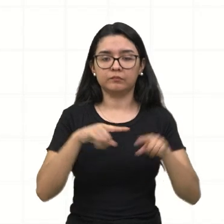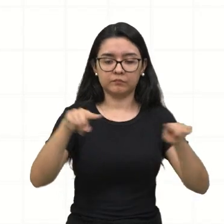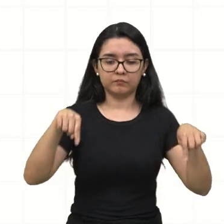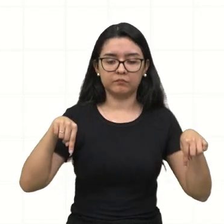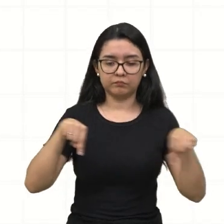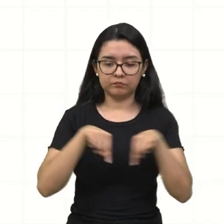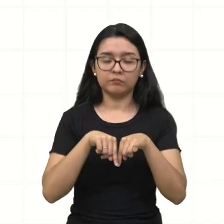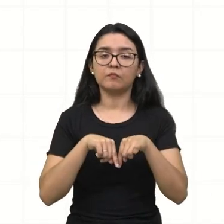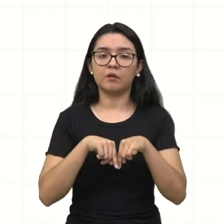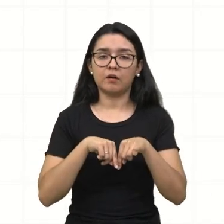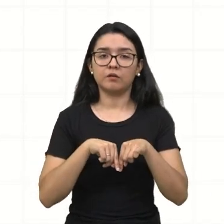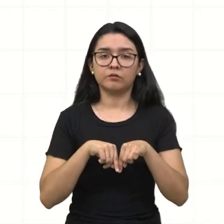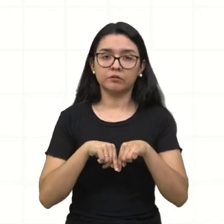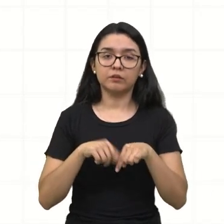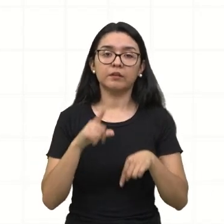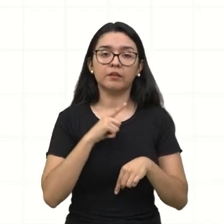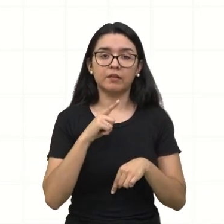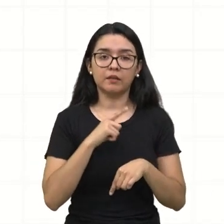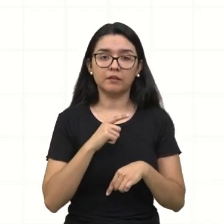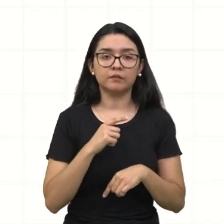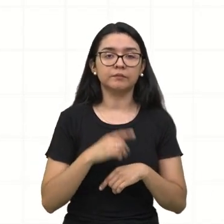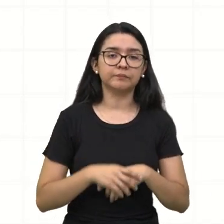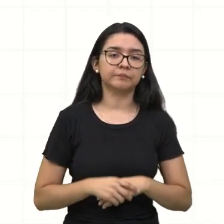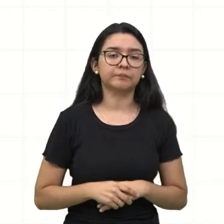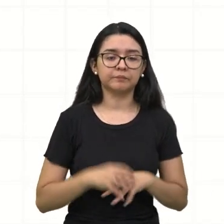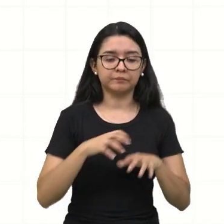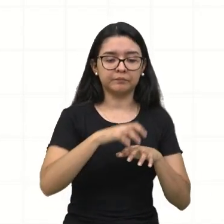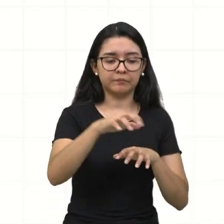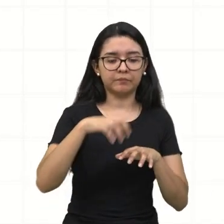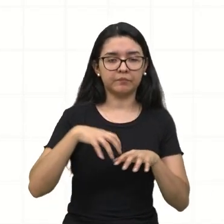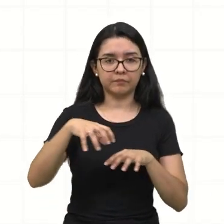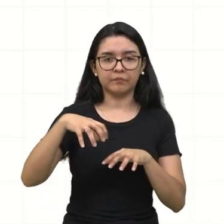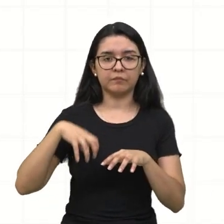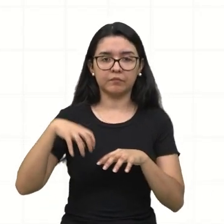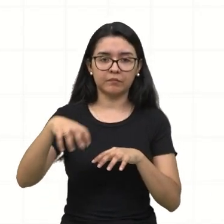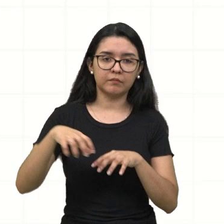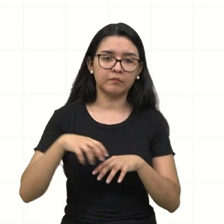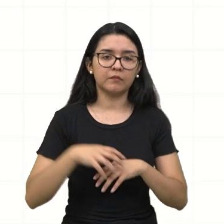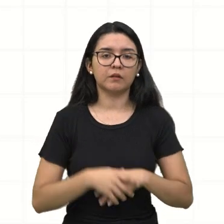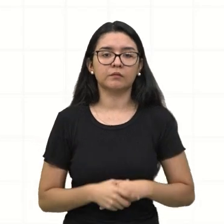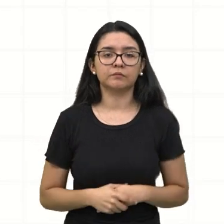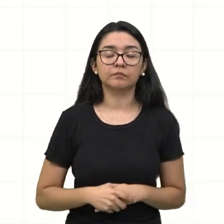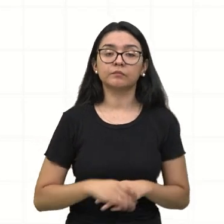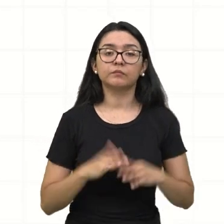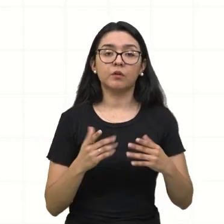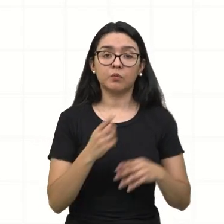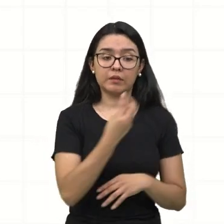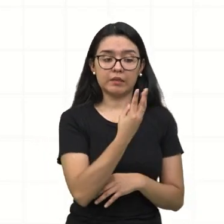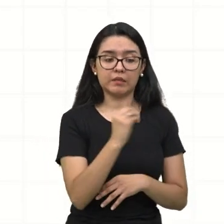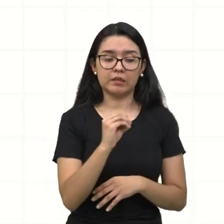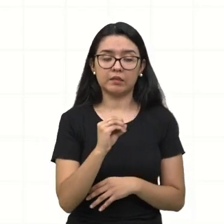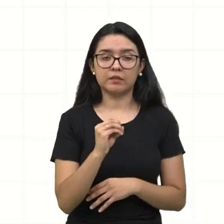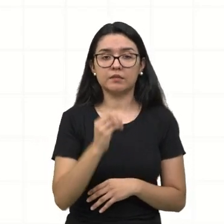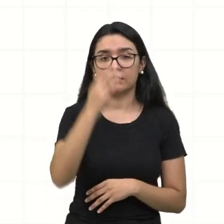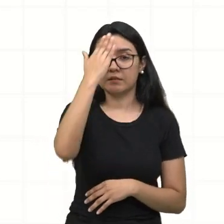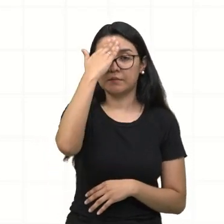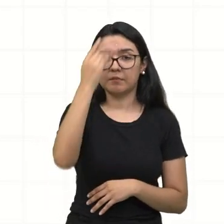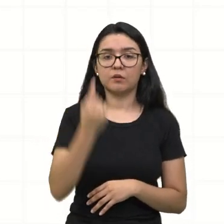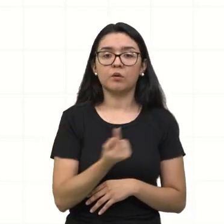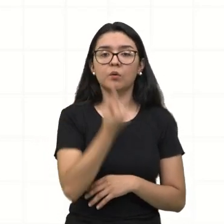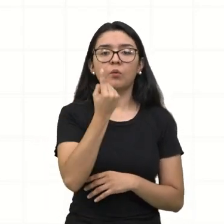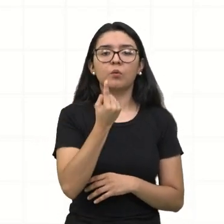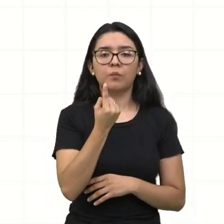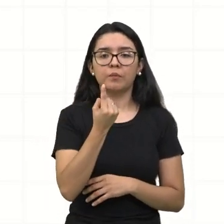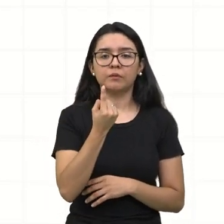30 dúzias. Então, nós temos aqui o 30, e nós sabemos que uma dúzia equivale a